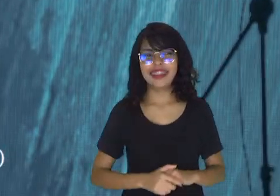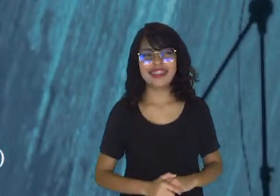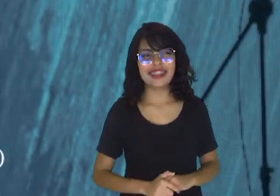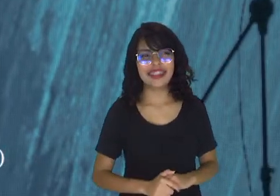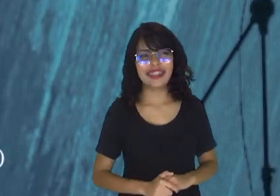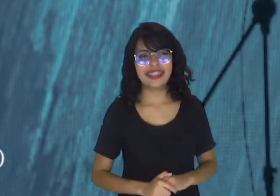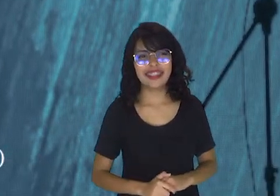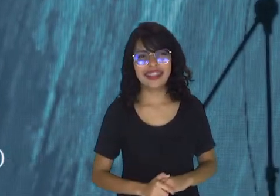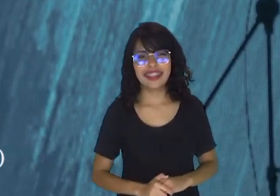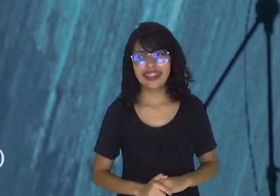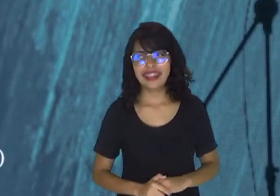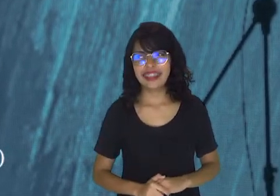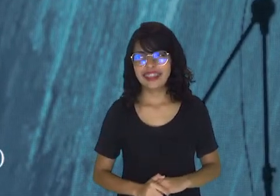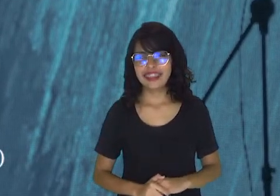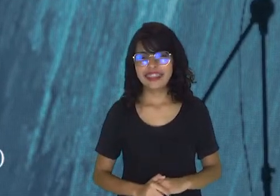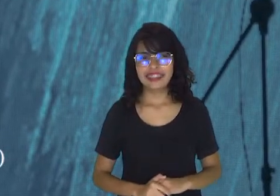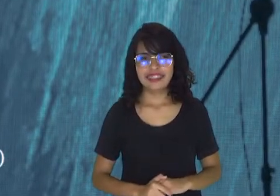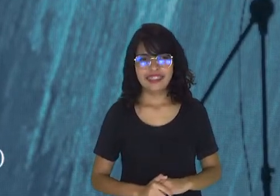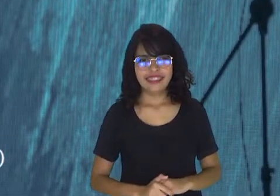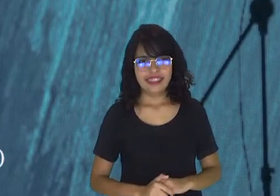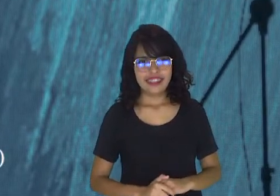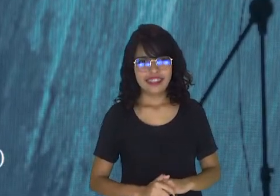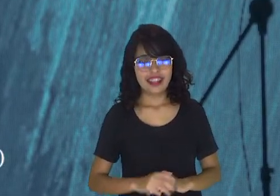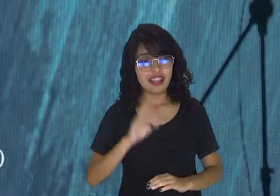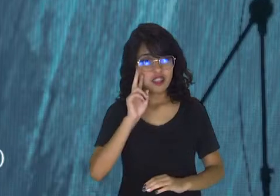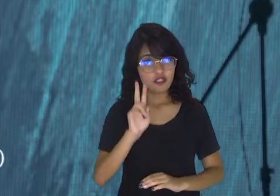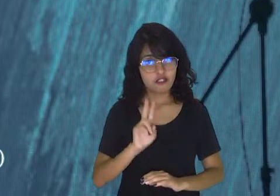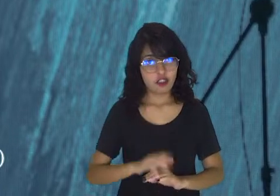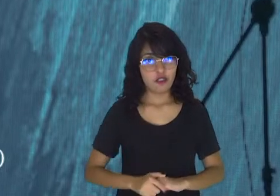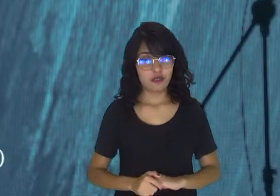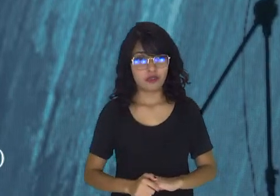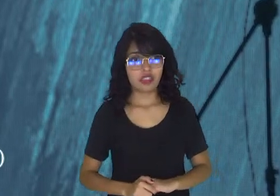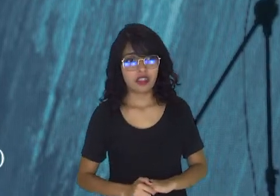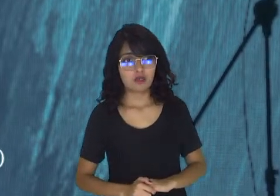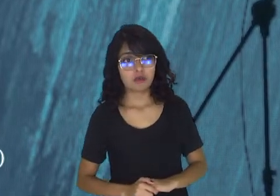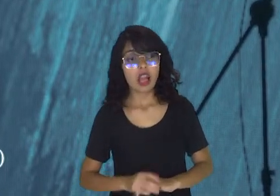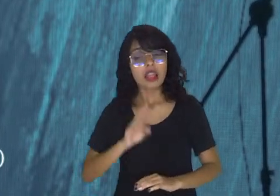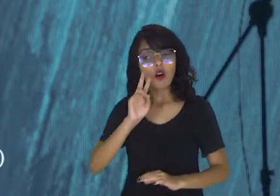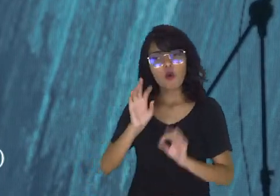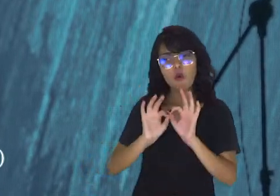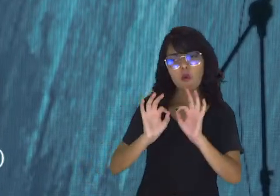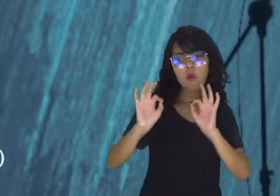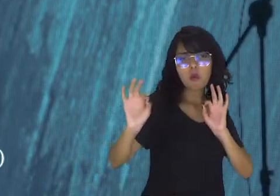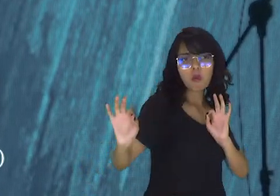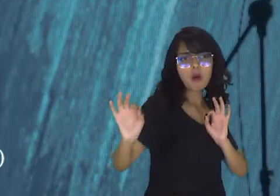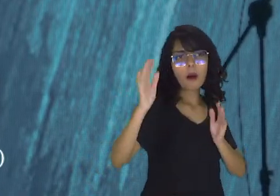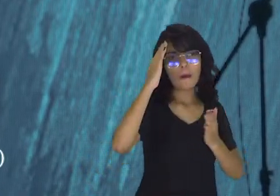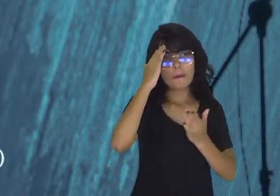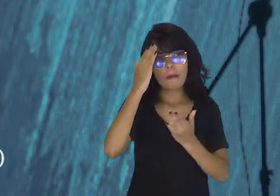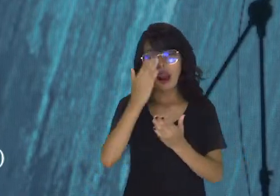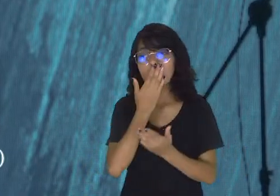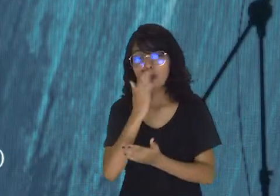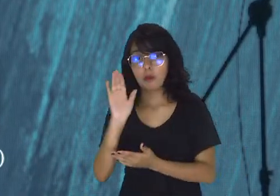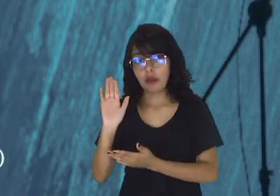olhos espirituais o invisível. Mas vendo-as de longe e crendo nelas,